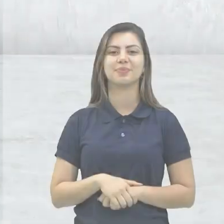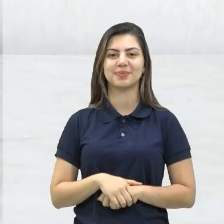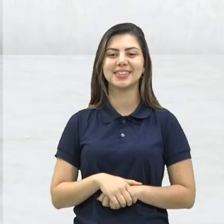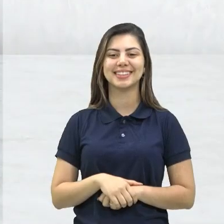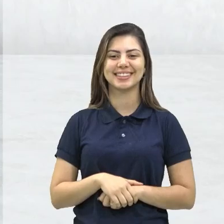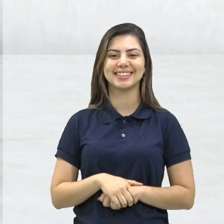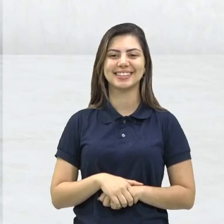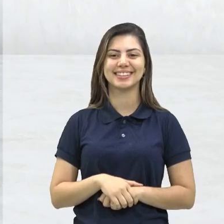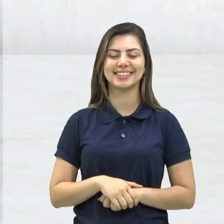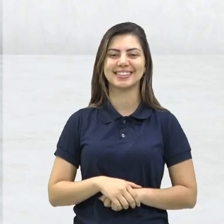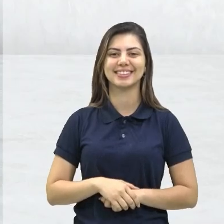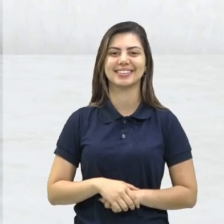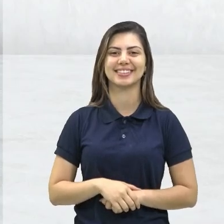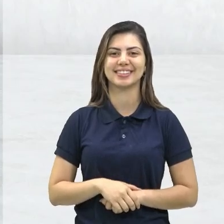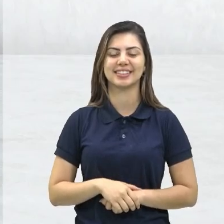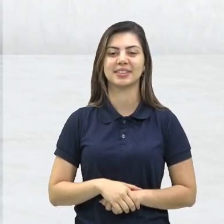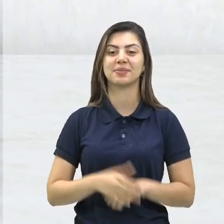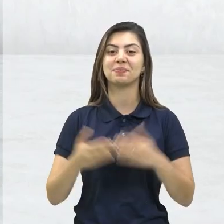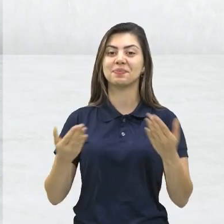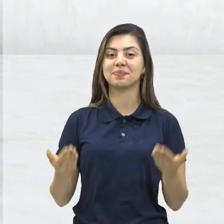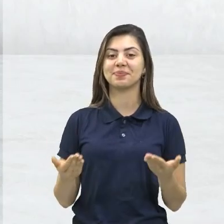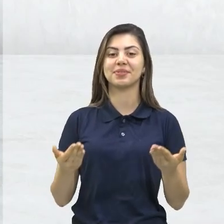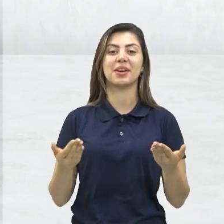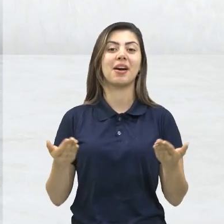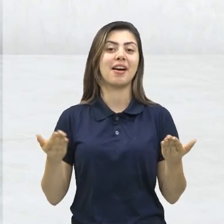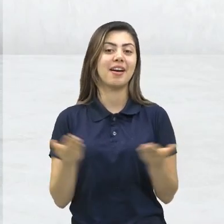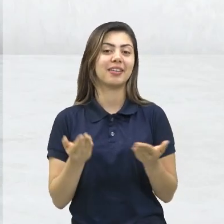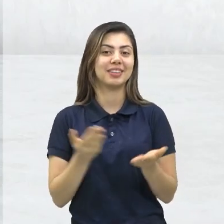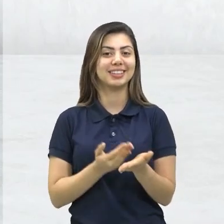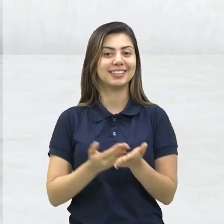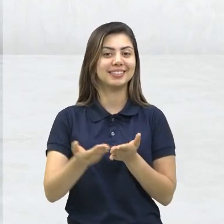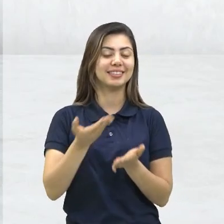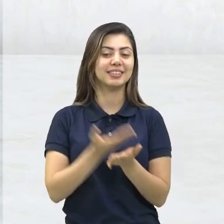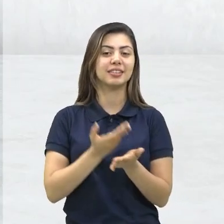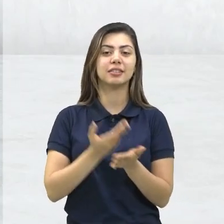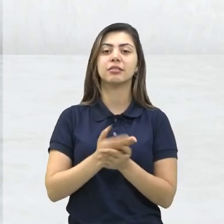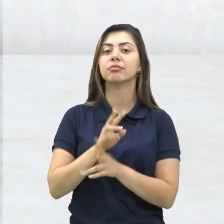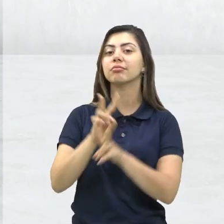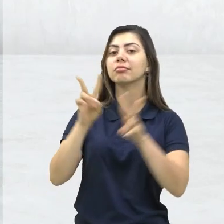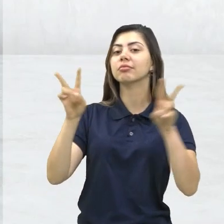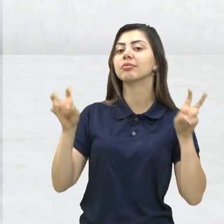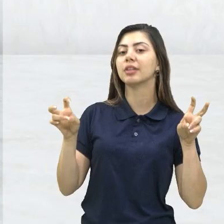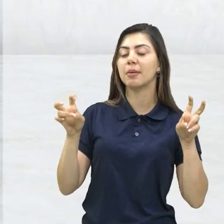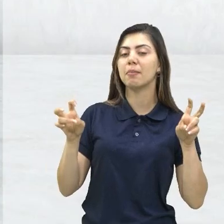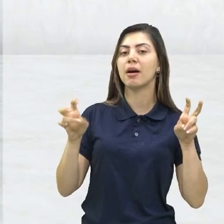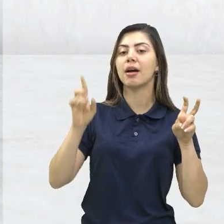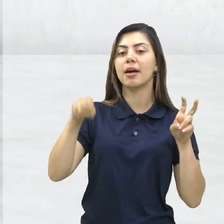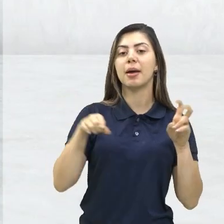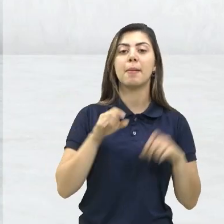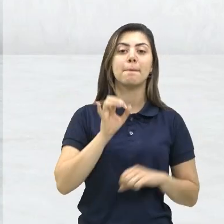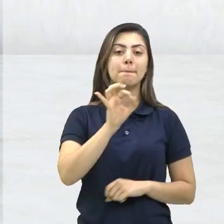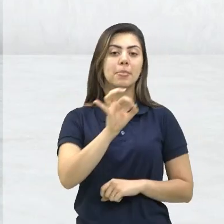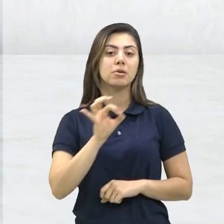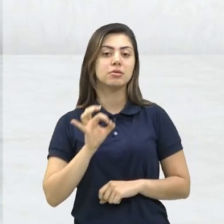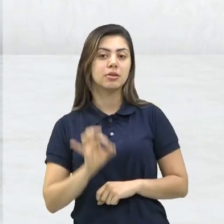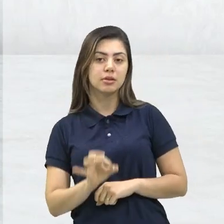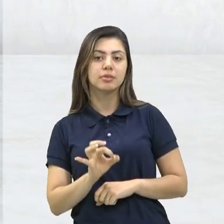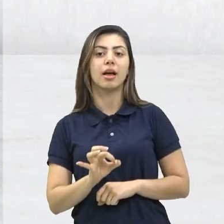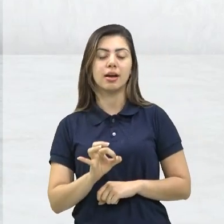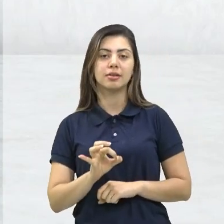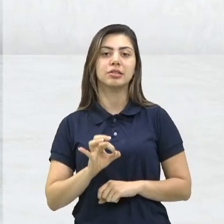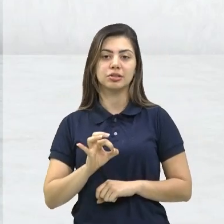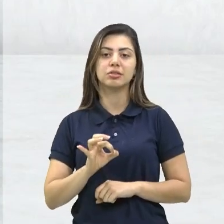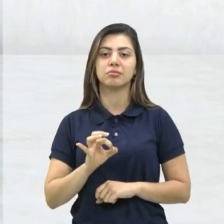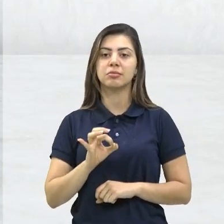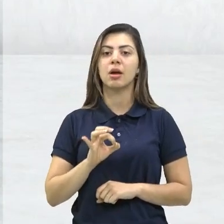Muito bem, meus queridos alunos, para começar a nossa aula, nós vamos falar de percentuais sucessivos. Nada mais justo que relembrarmos aqui o que